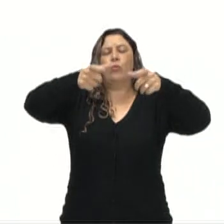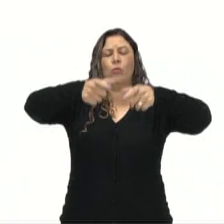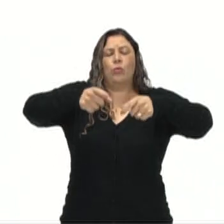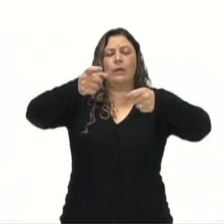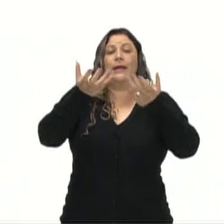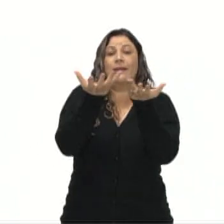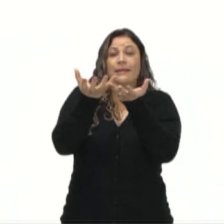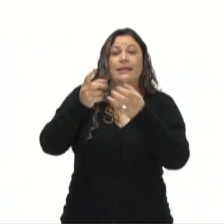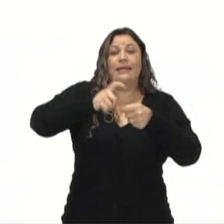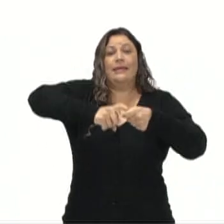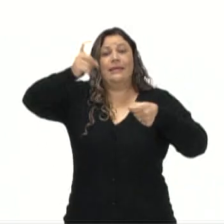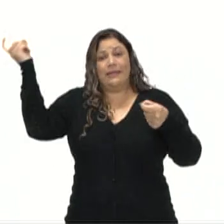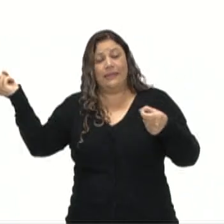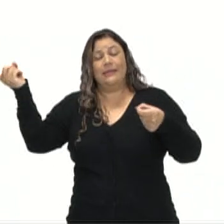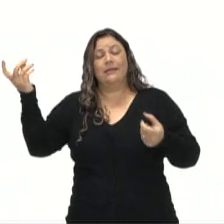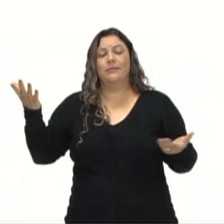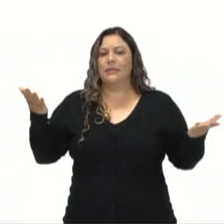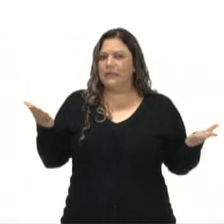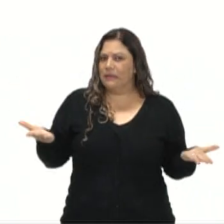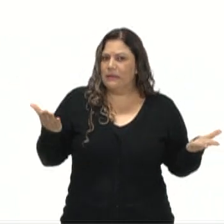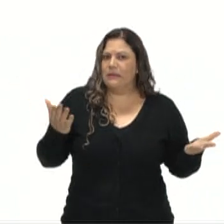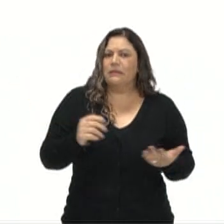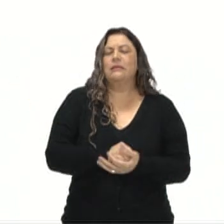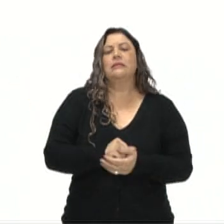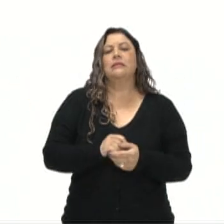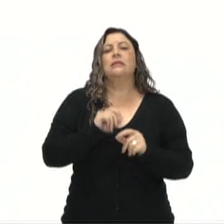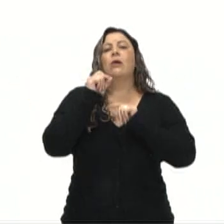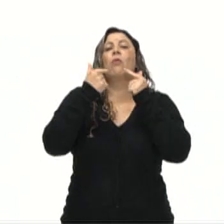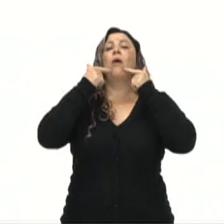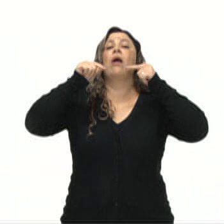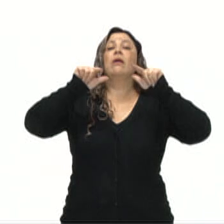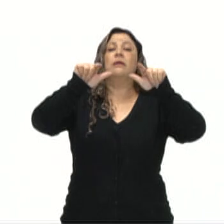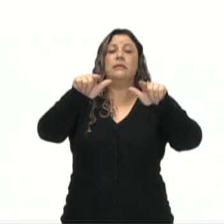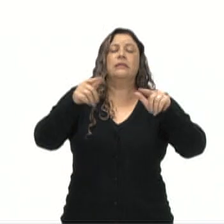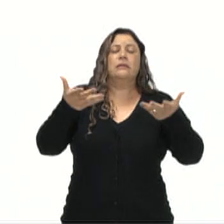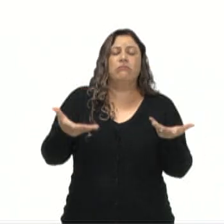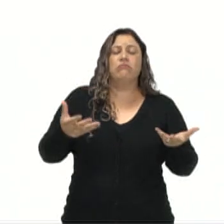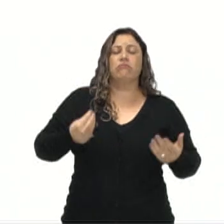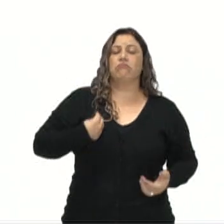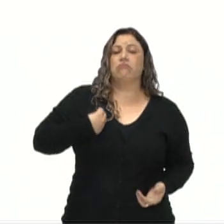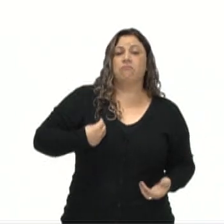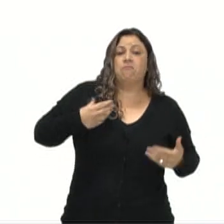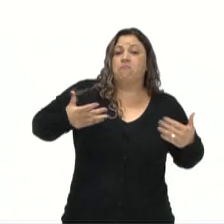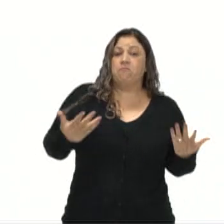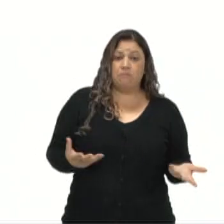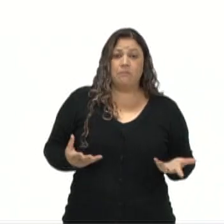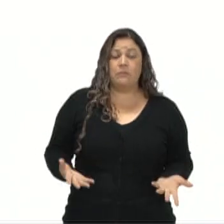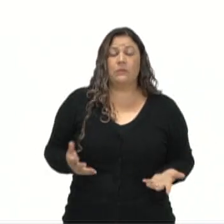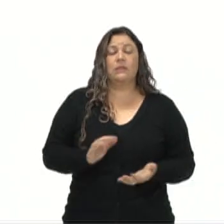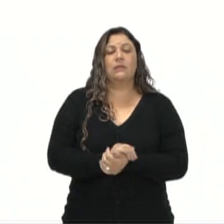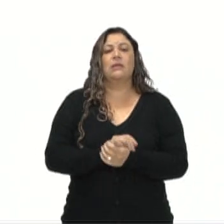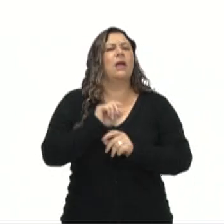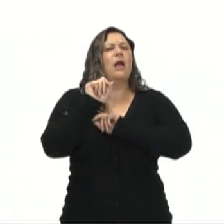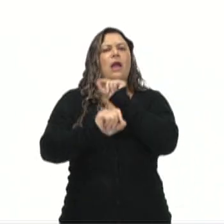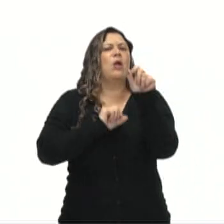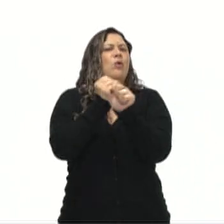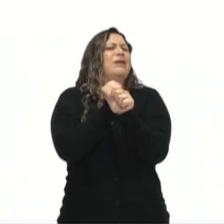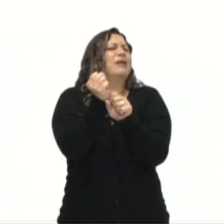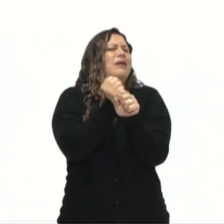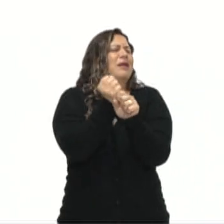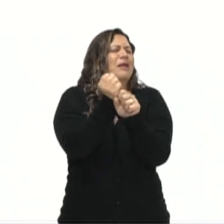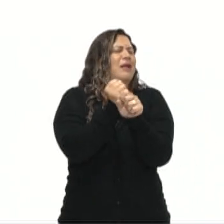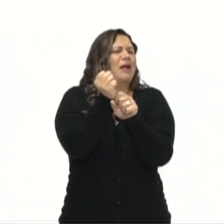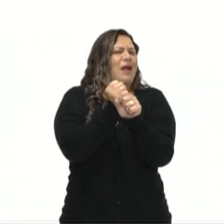independência? Isso é só para você fixar. Quais os idiomas presentes lá nessa região? E em qual ano